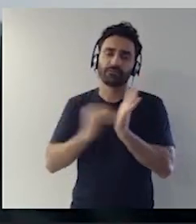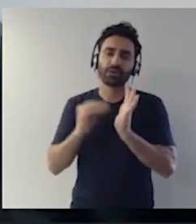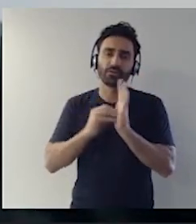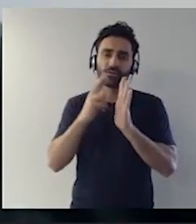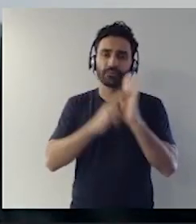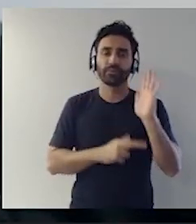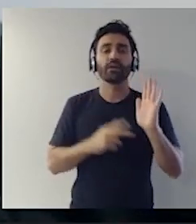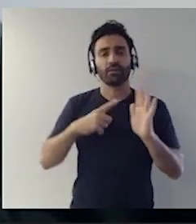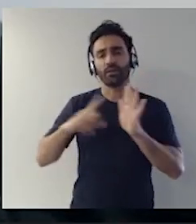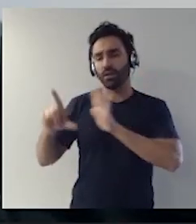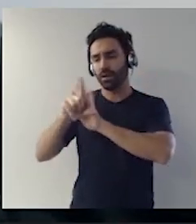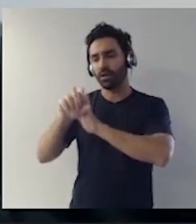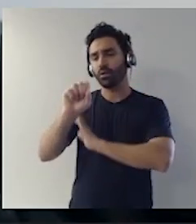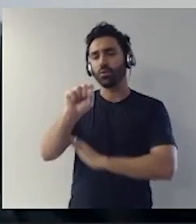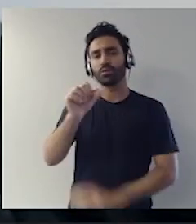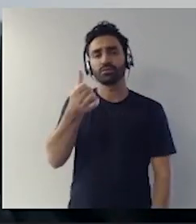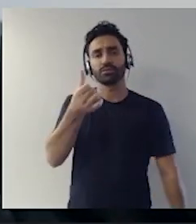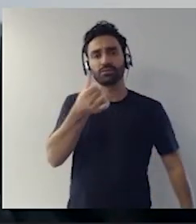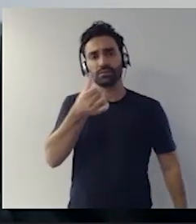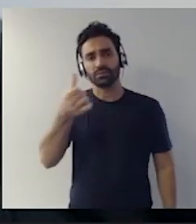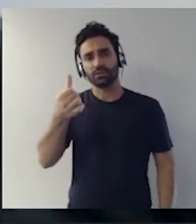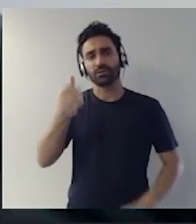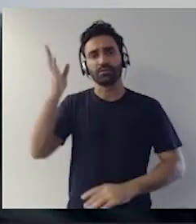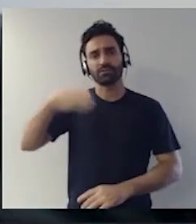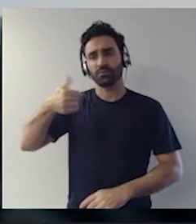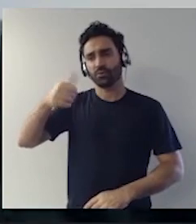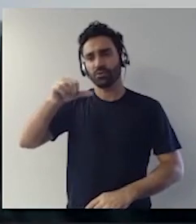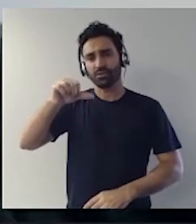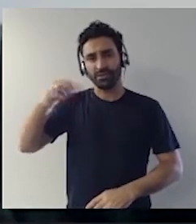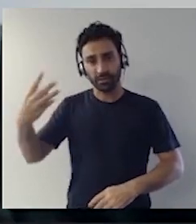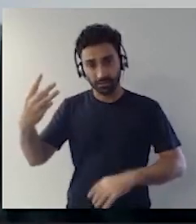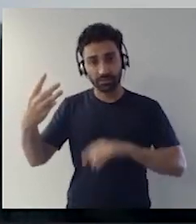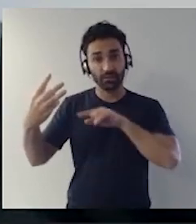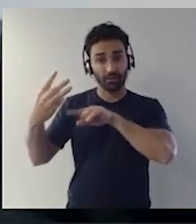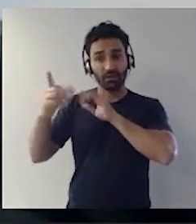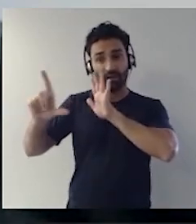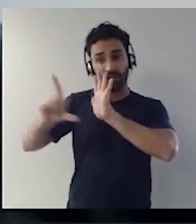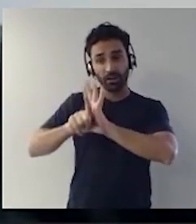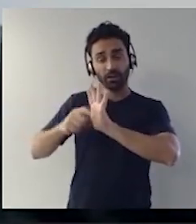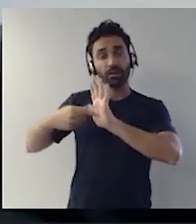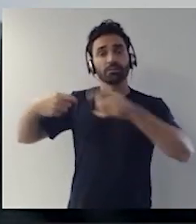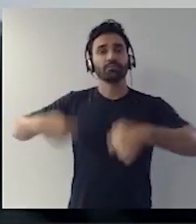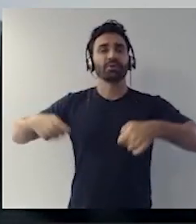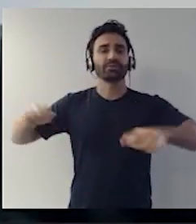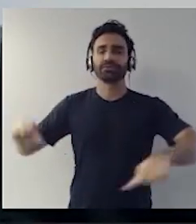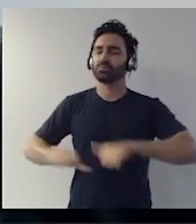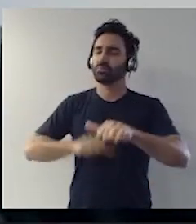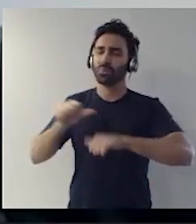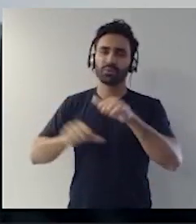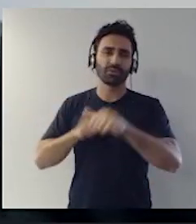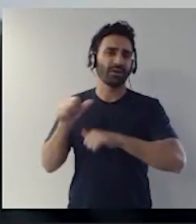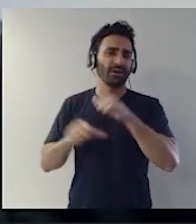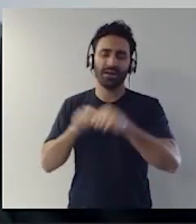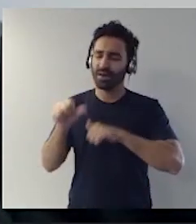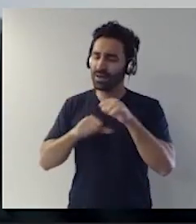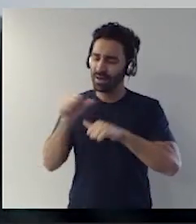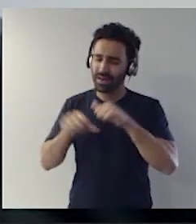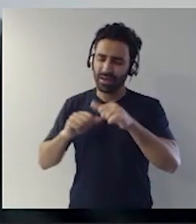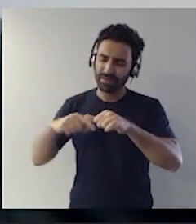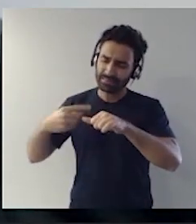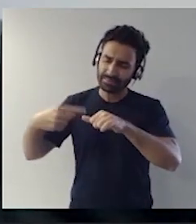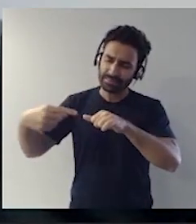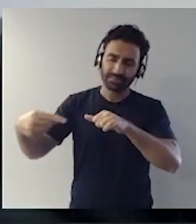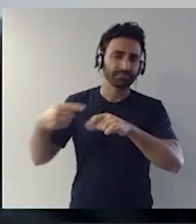Lei 8.666, de 93. Ela precisaria melhorar muito para ser ruim, com